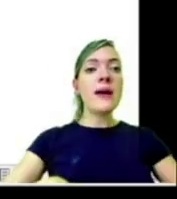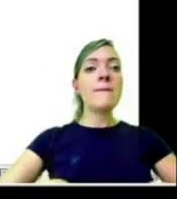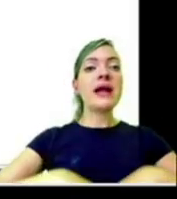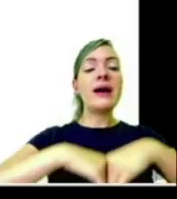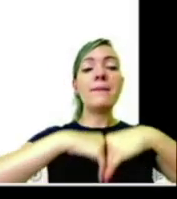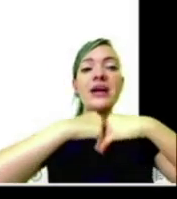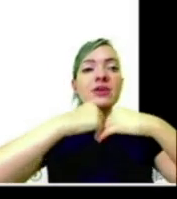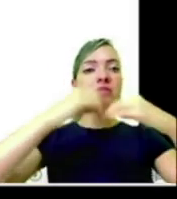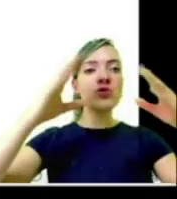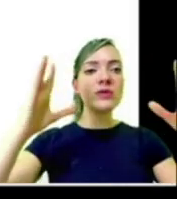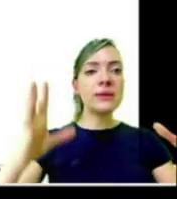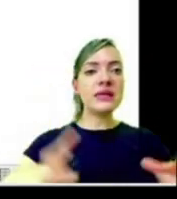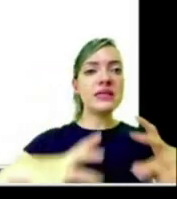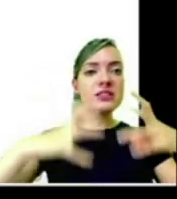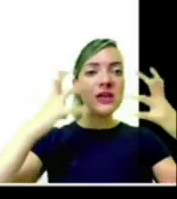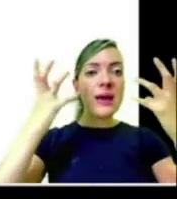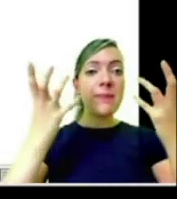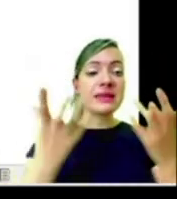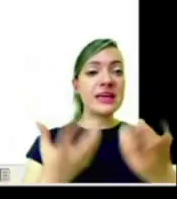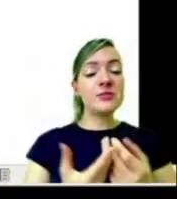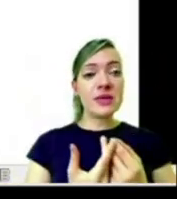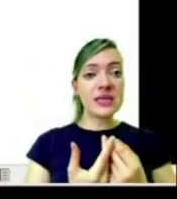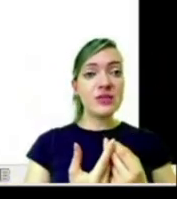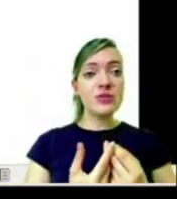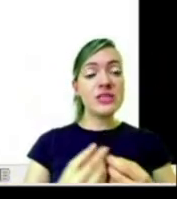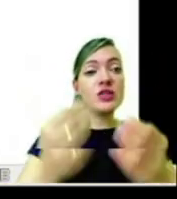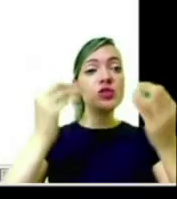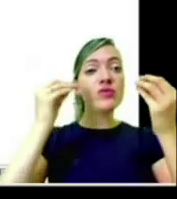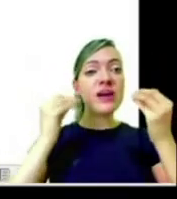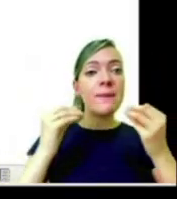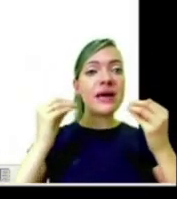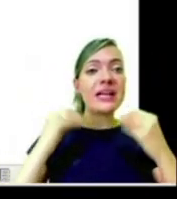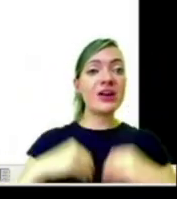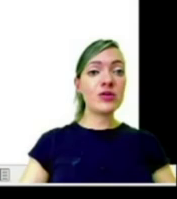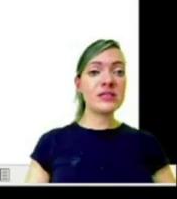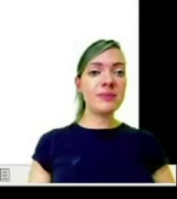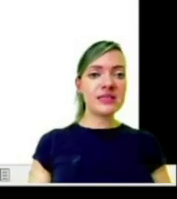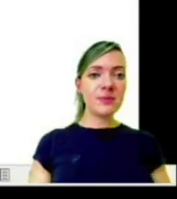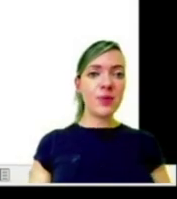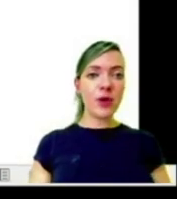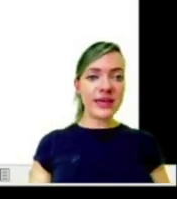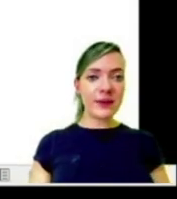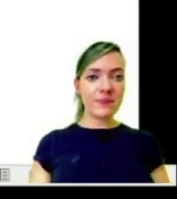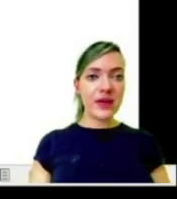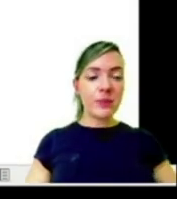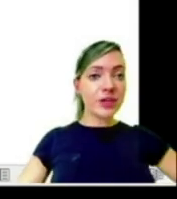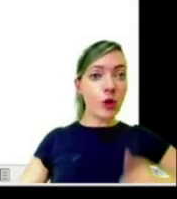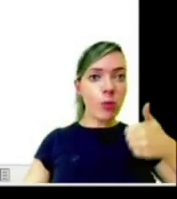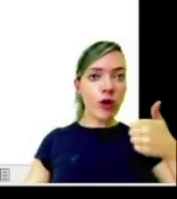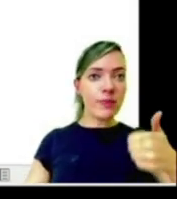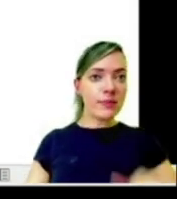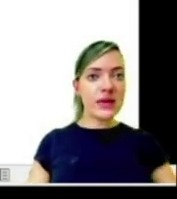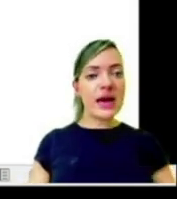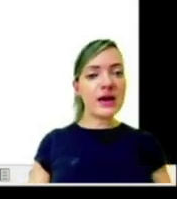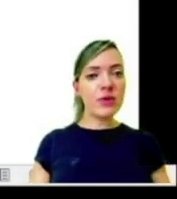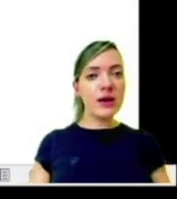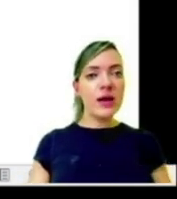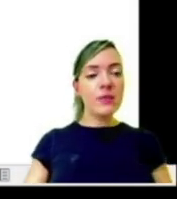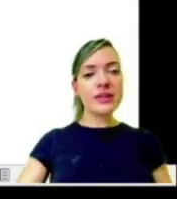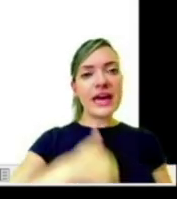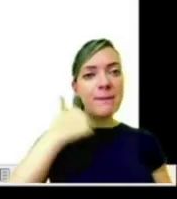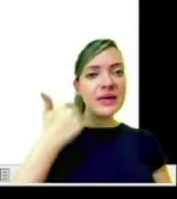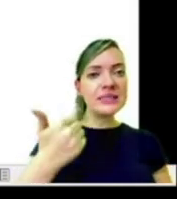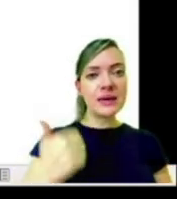hormônios, para a maioria dos contaminantes metais pesados, e isso vai parar na nossa mesa. Por quê? Porque o boi bebe